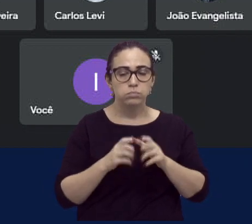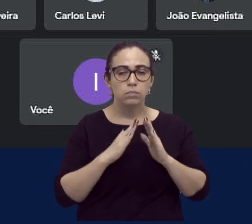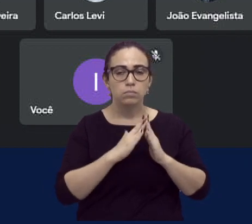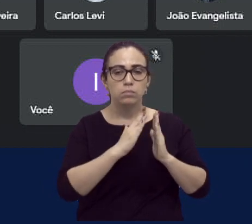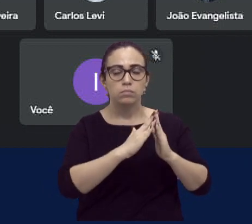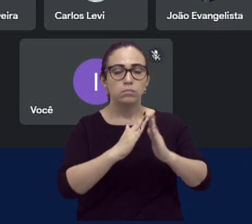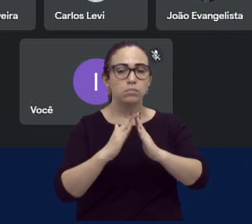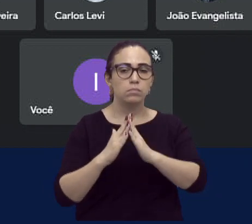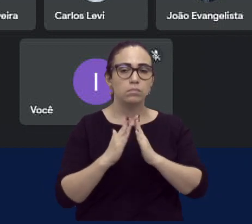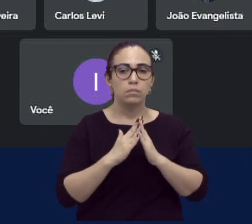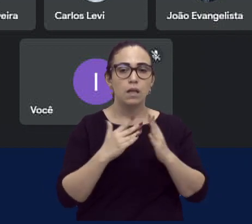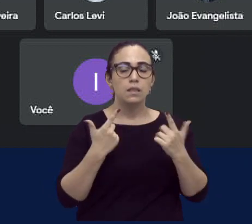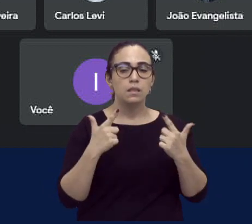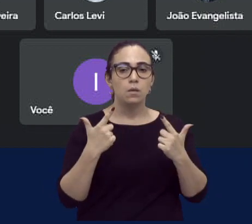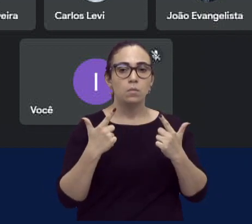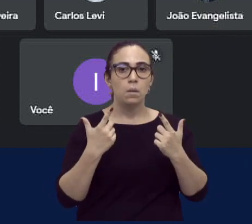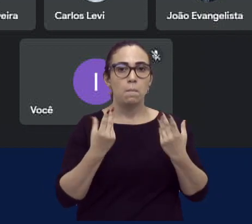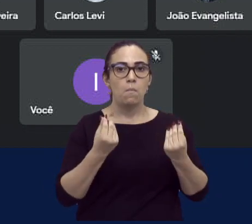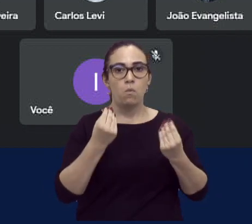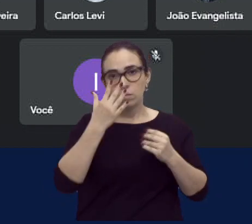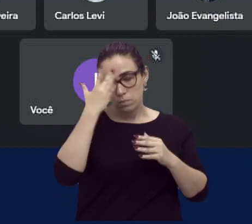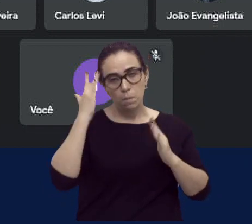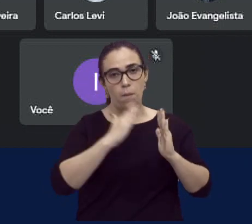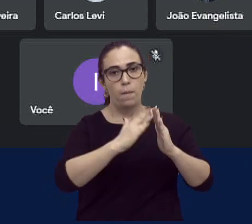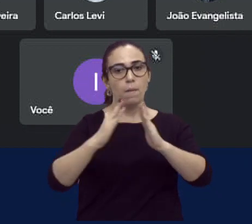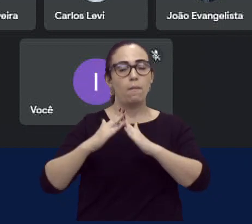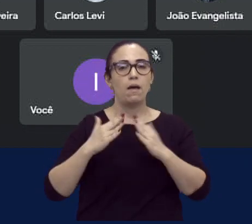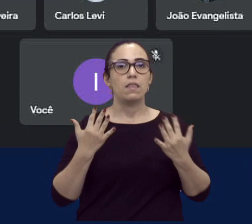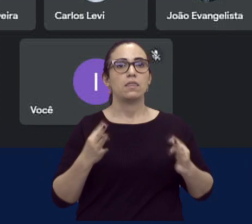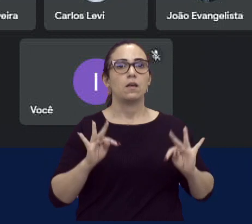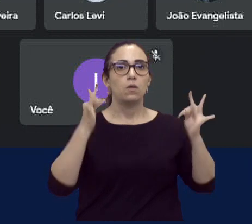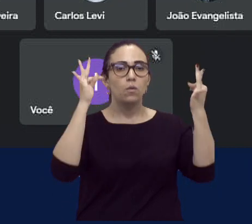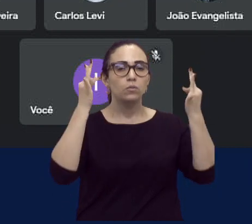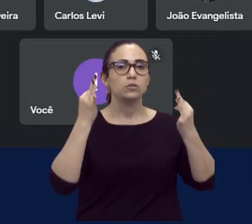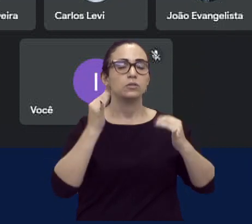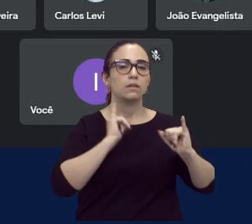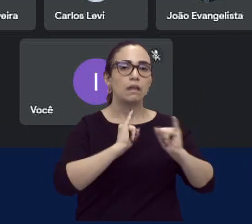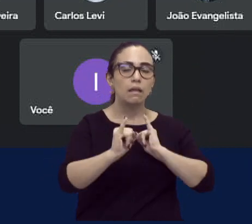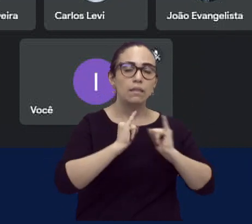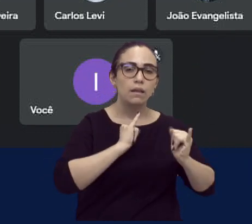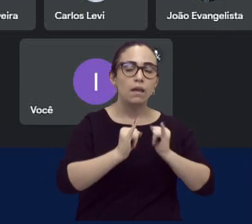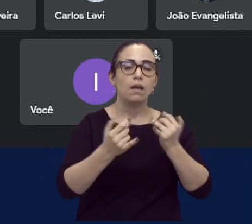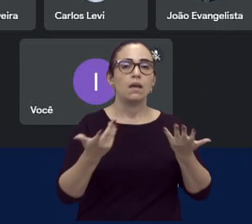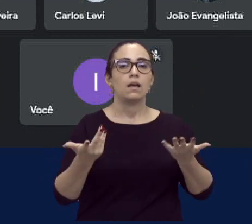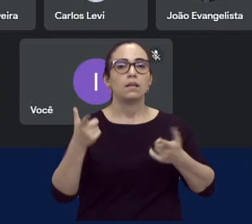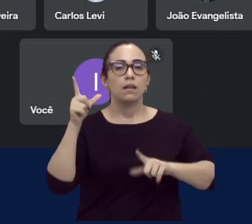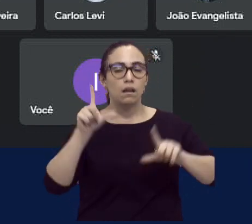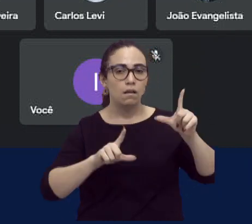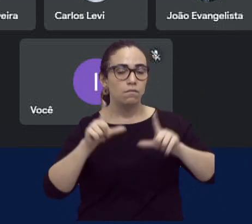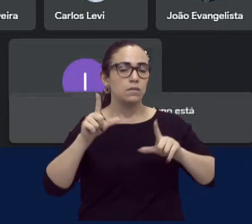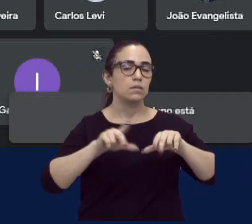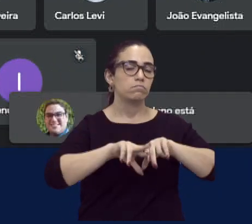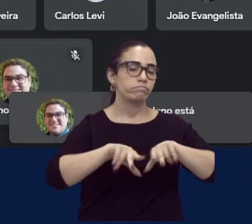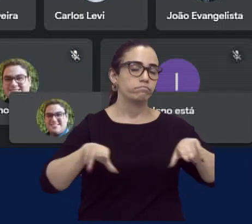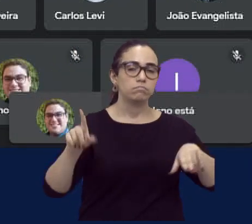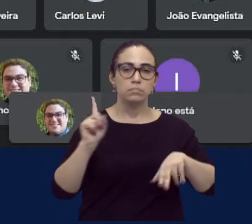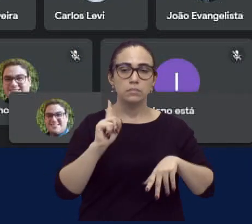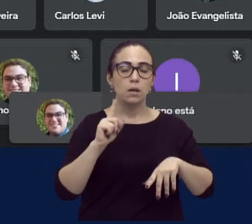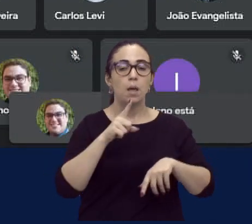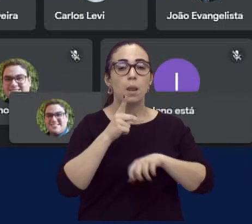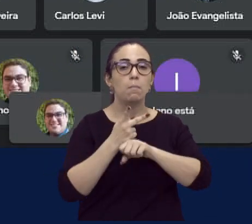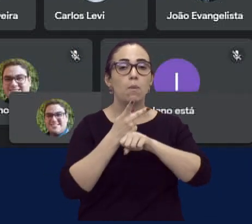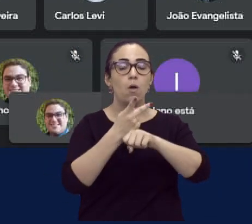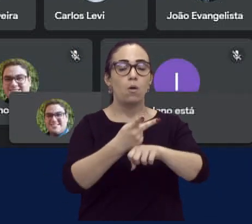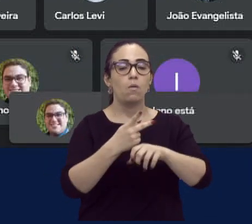tem muito envolvimento, né, com tecnologia, com a vida urbana, né, ou a